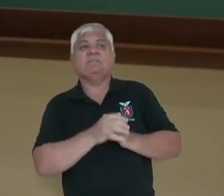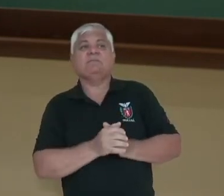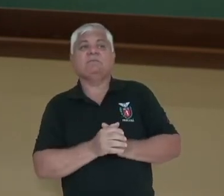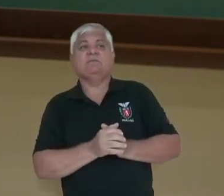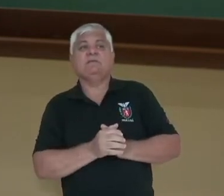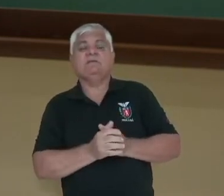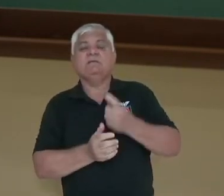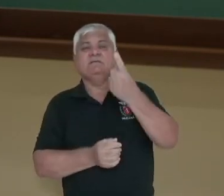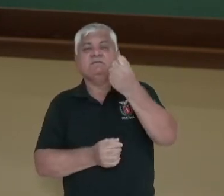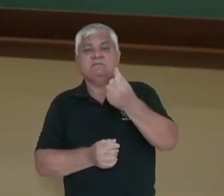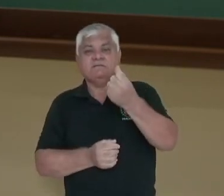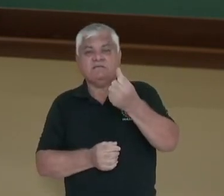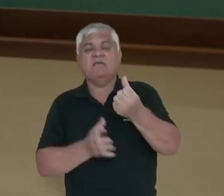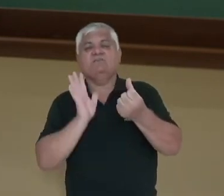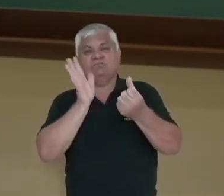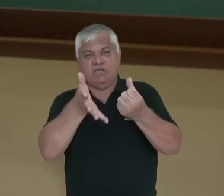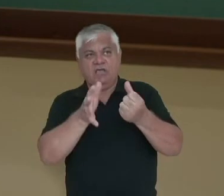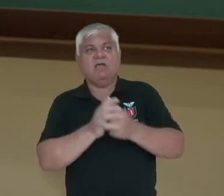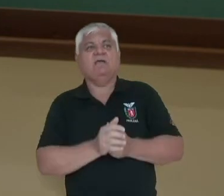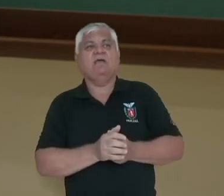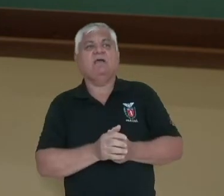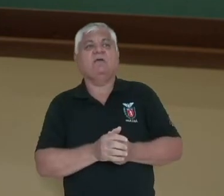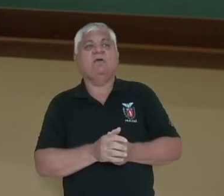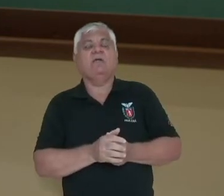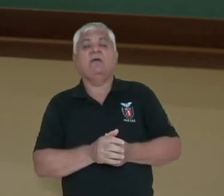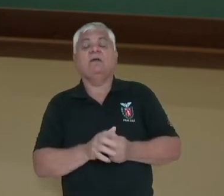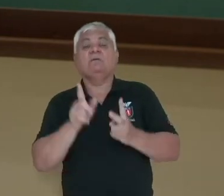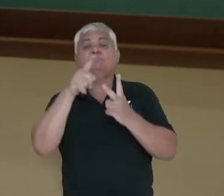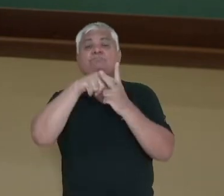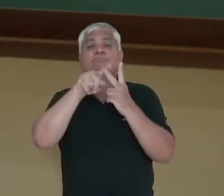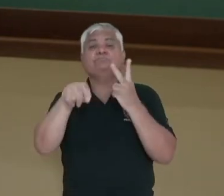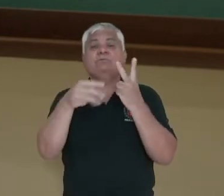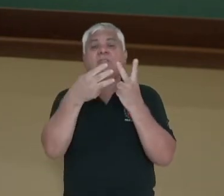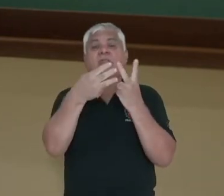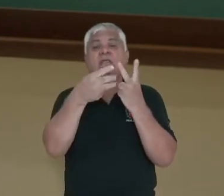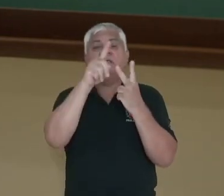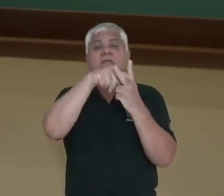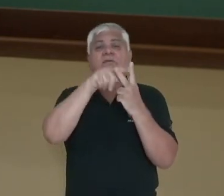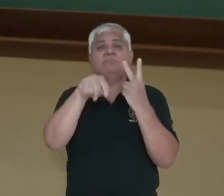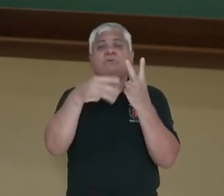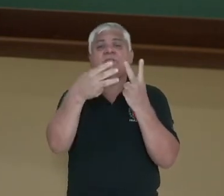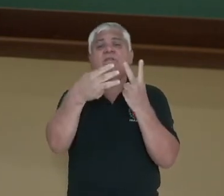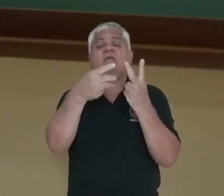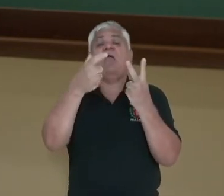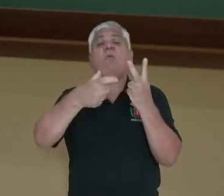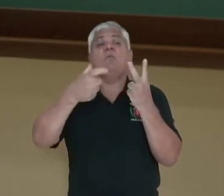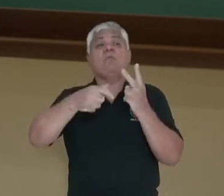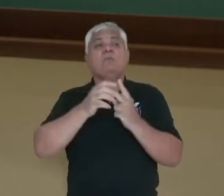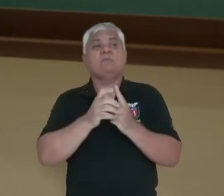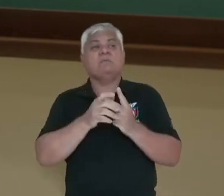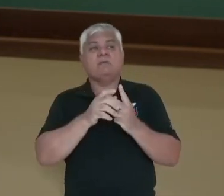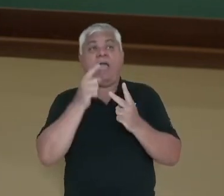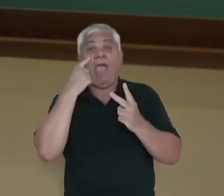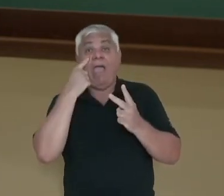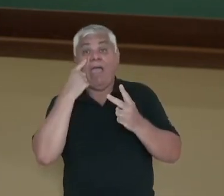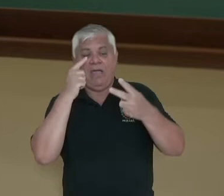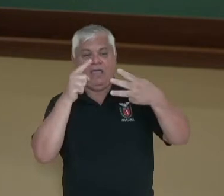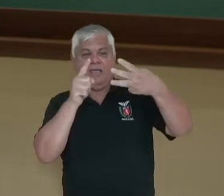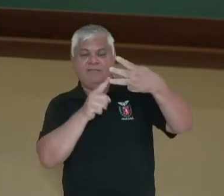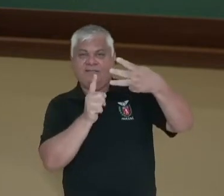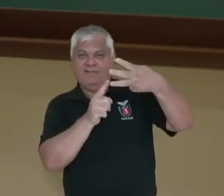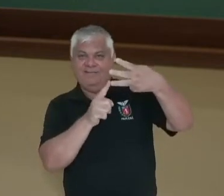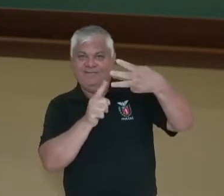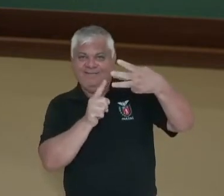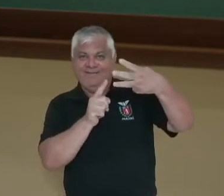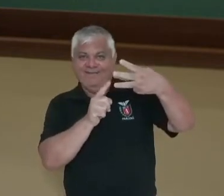elemento 16 a gente já falou. Vamos falar o raiz de 3. Raiz de 3, aonde ele está? Ah, professora, ele está na